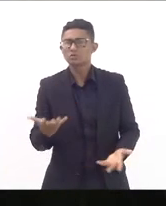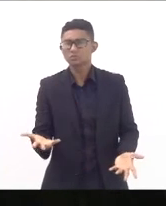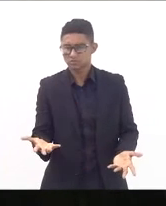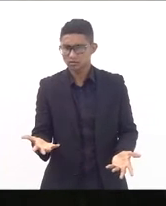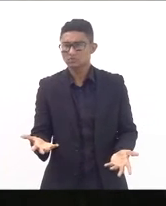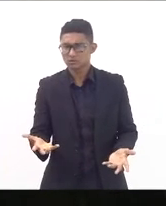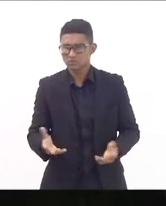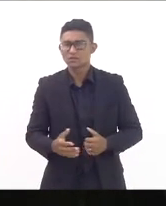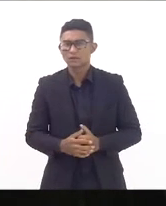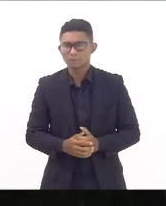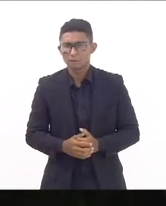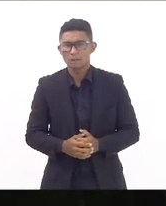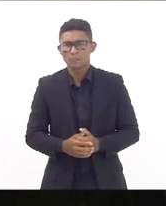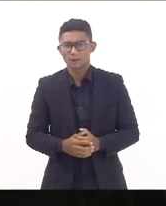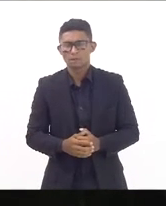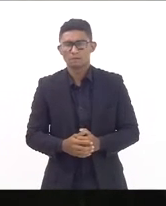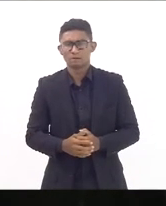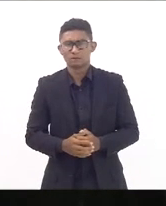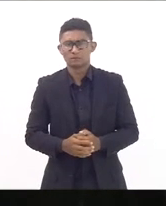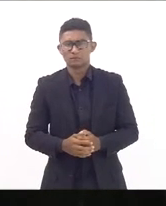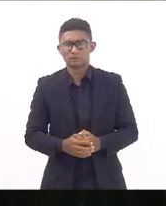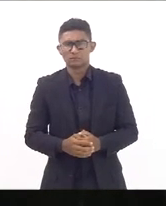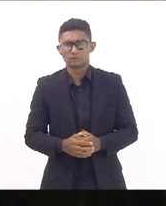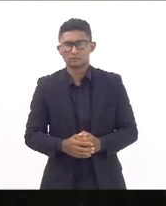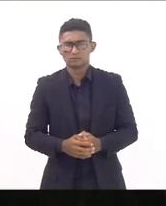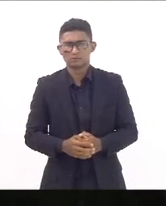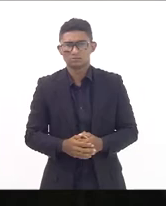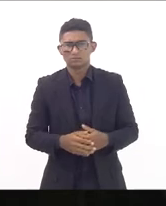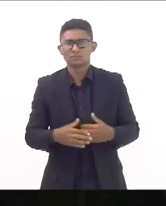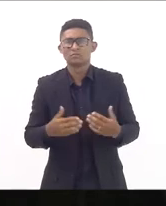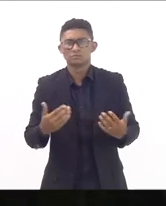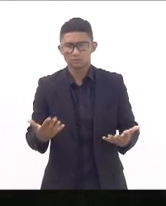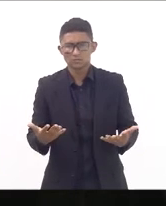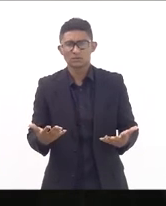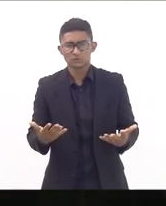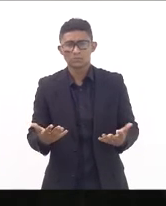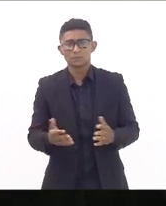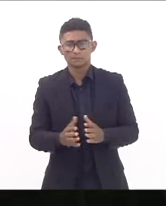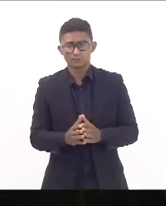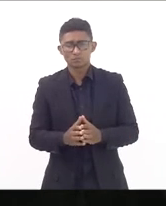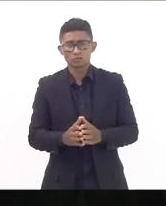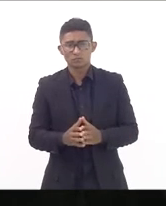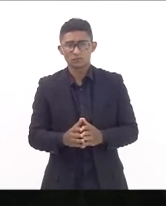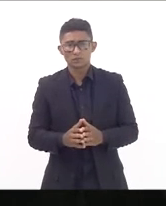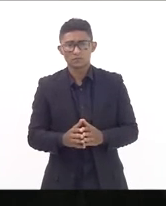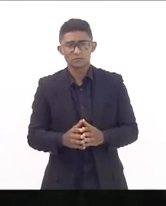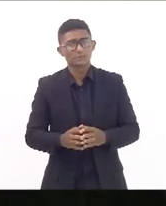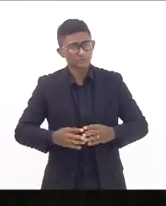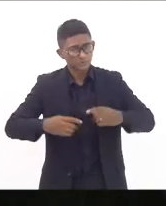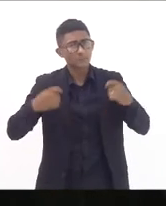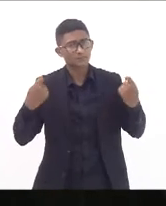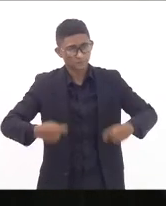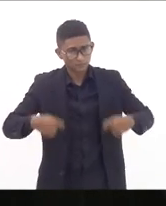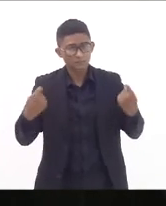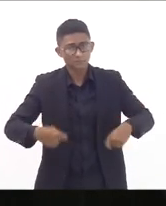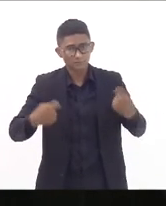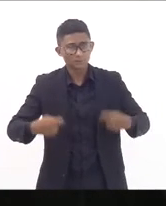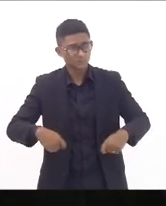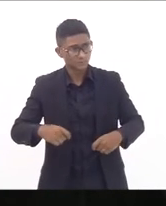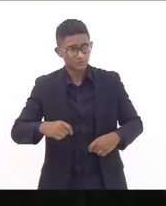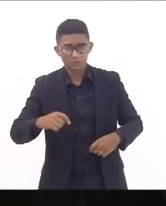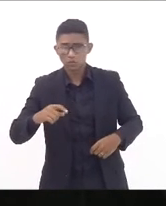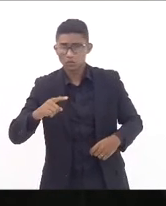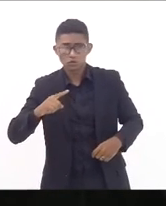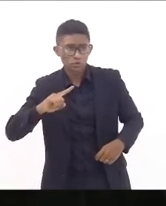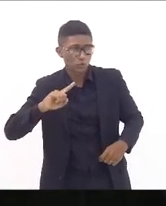absolutamente impressionante, e que cabe mesmo, os posicionamentos